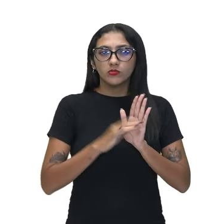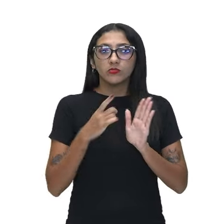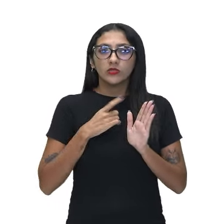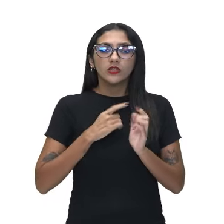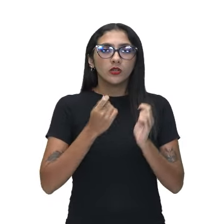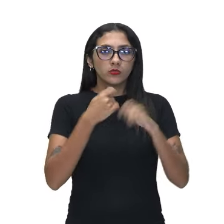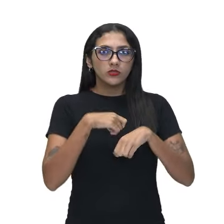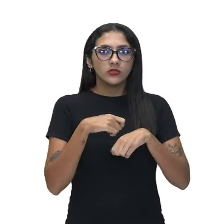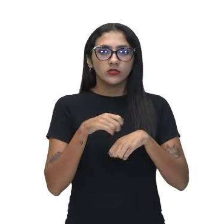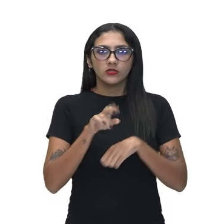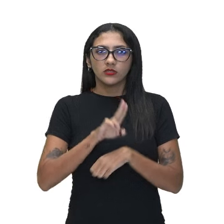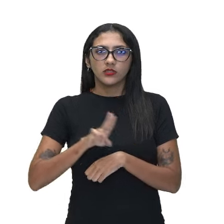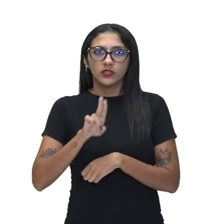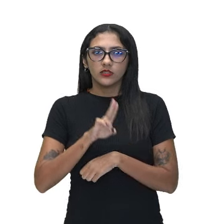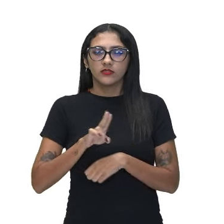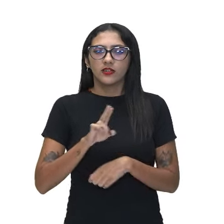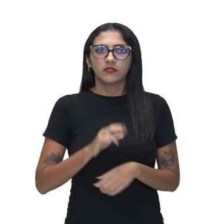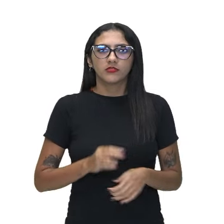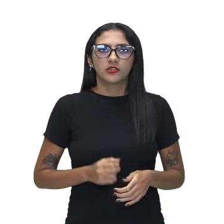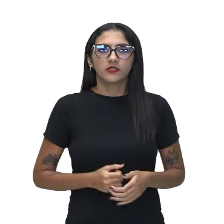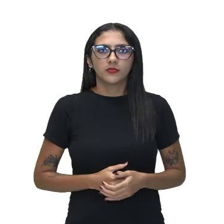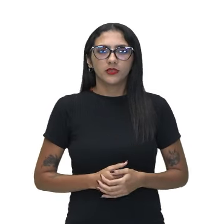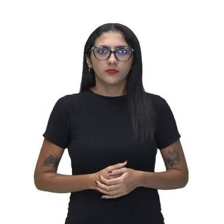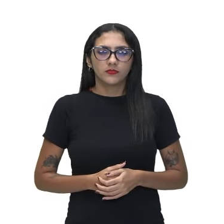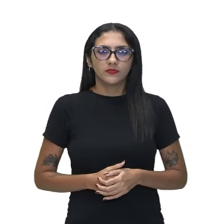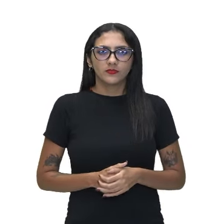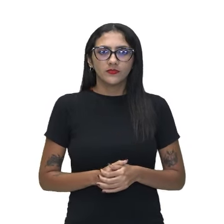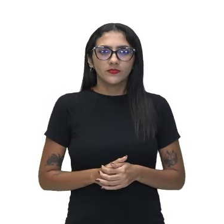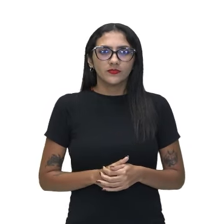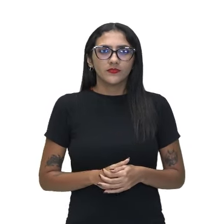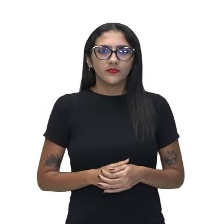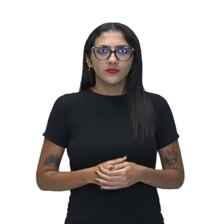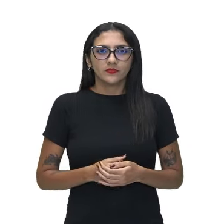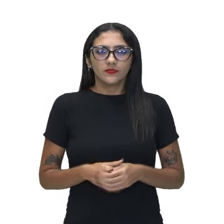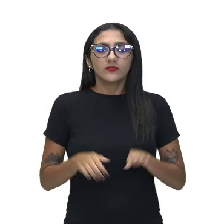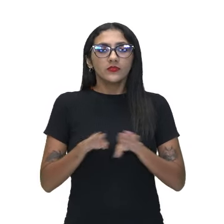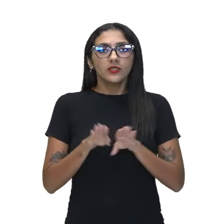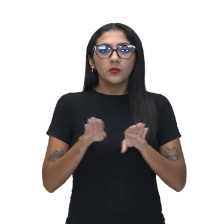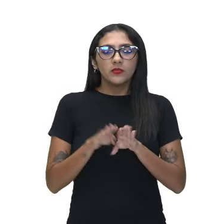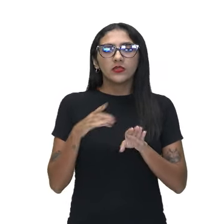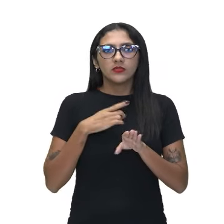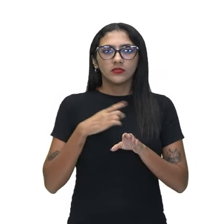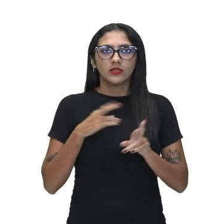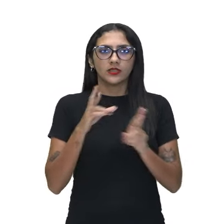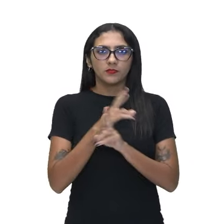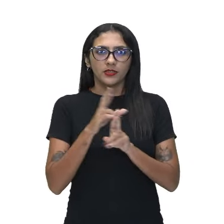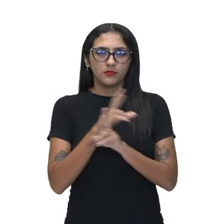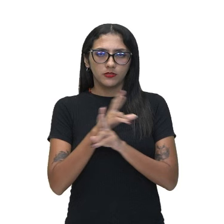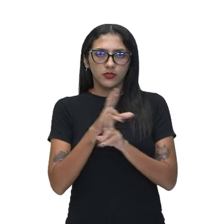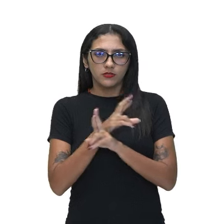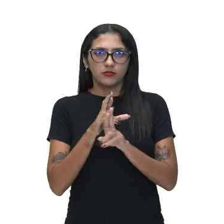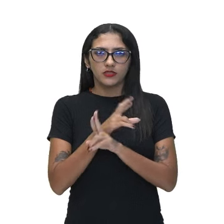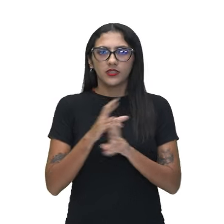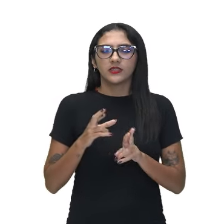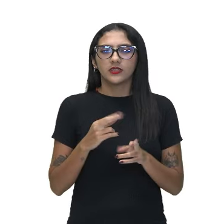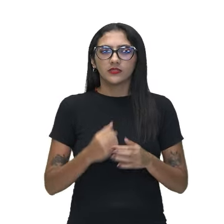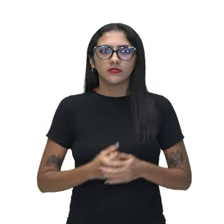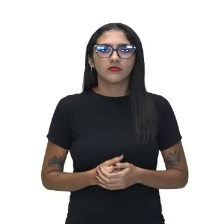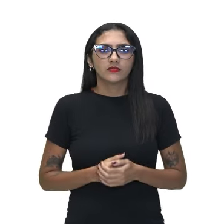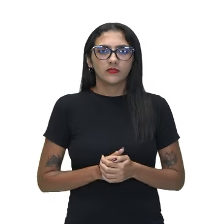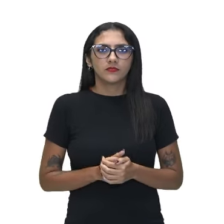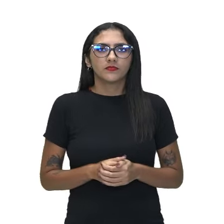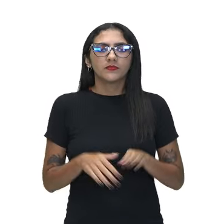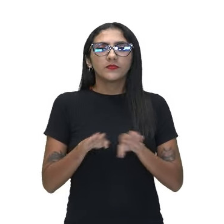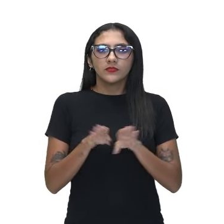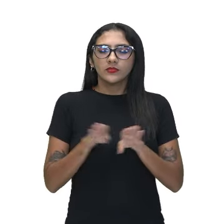resumos, tá? São os textos circulando socialmente. Aqui é uma tipificação, uma classificação mesmo, tá